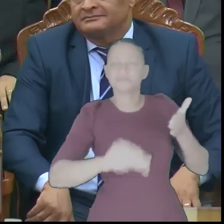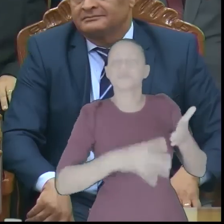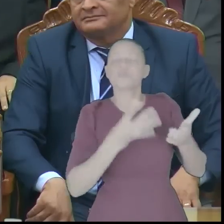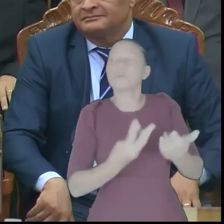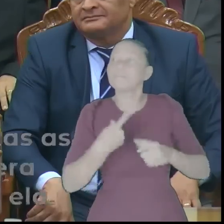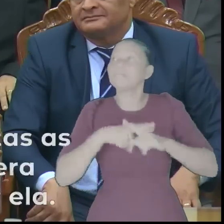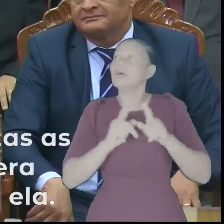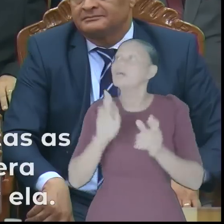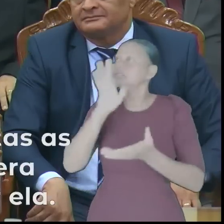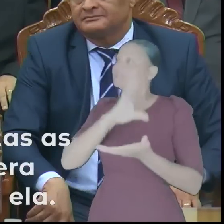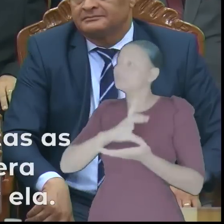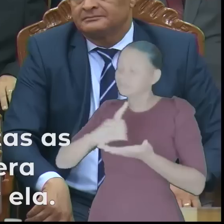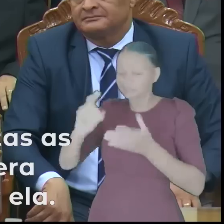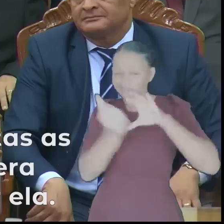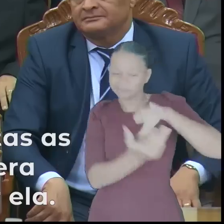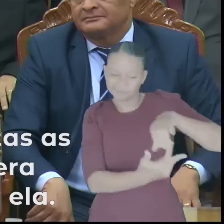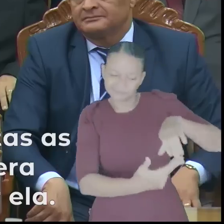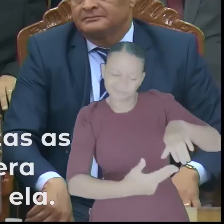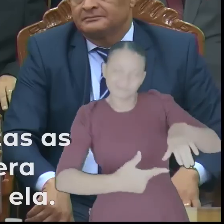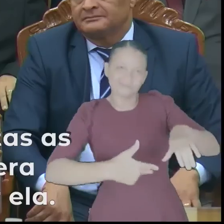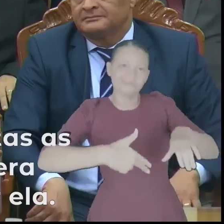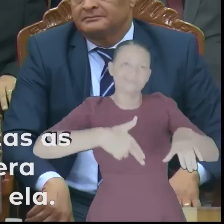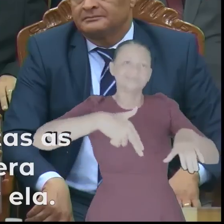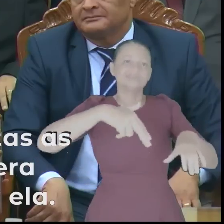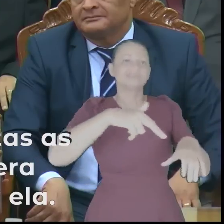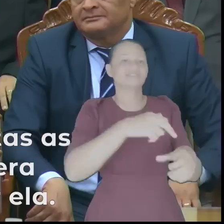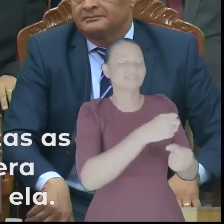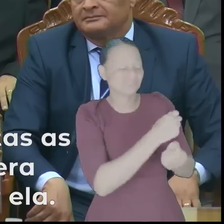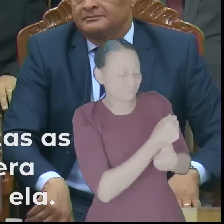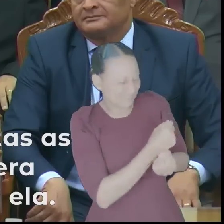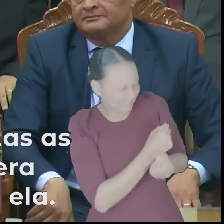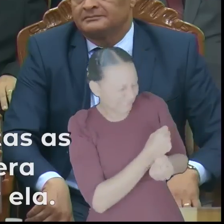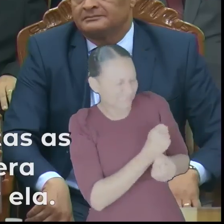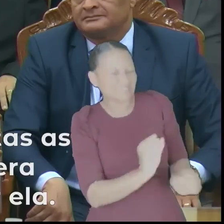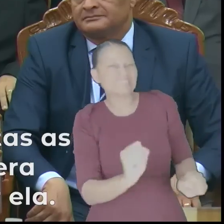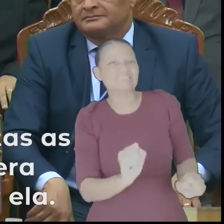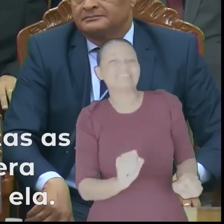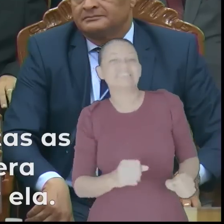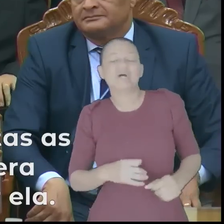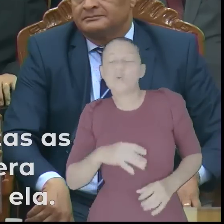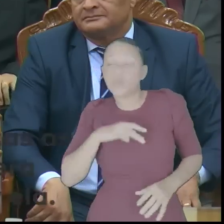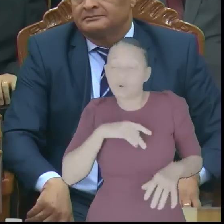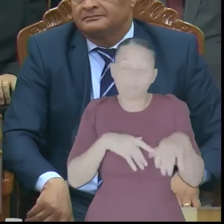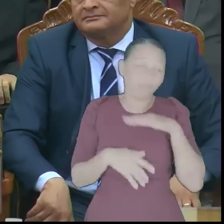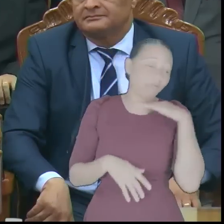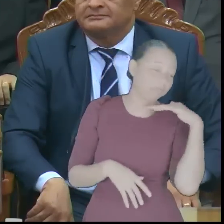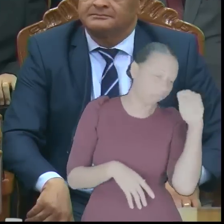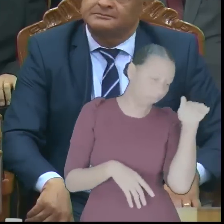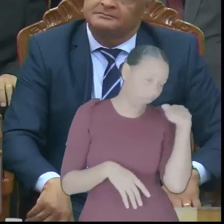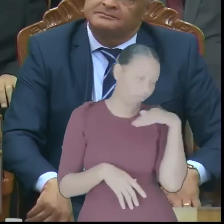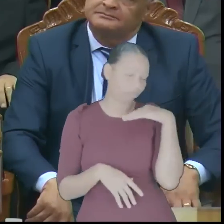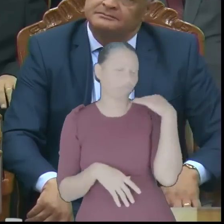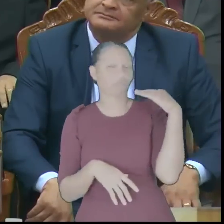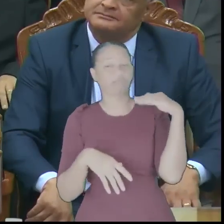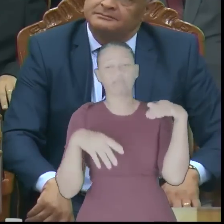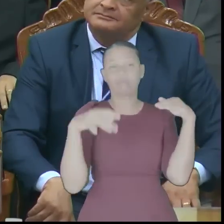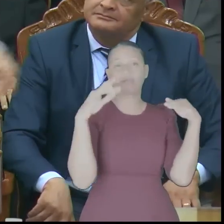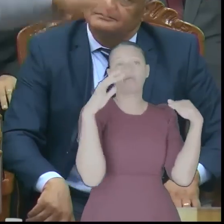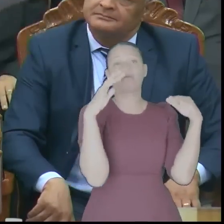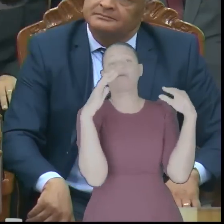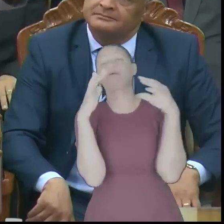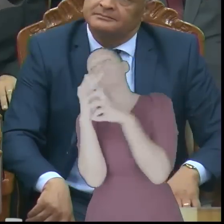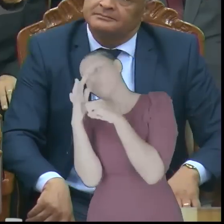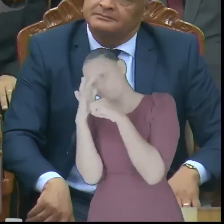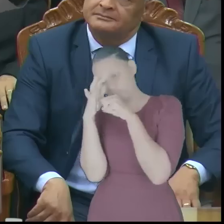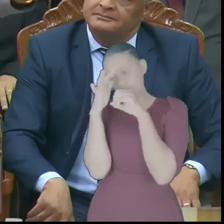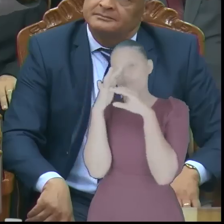mortos, solta as ânsias da morte. A morte ficou ruim, e quem sabe quando ela engoliu, ela já quis vomitar.